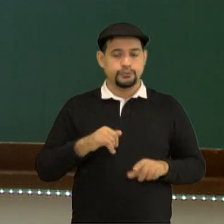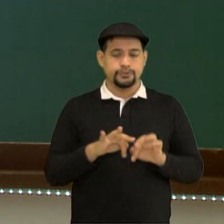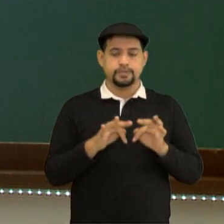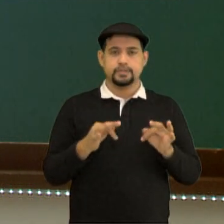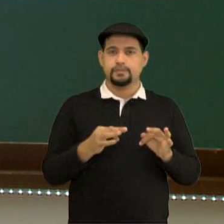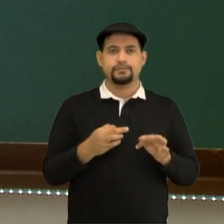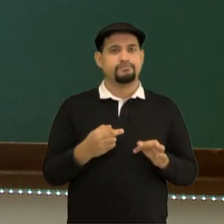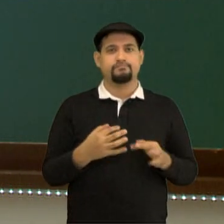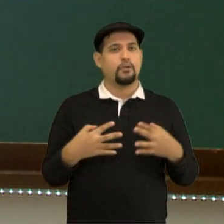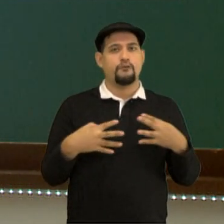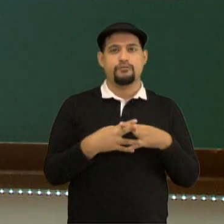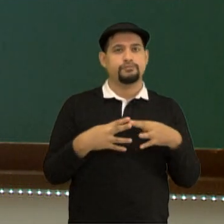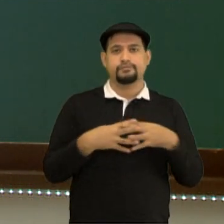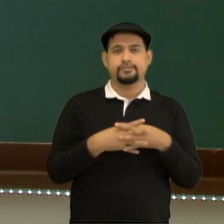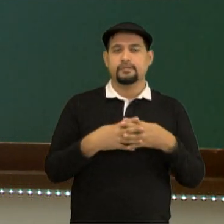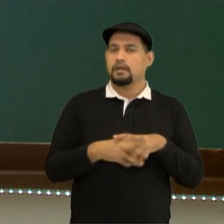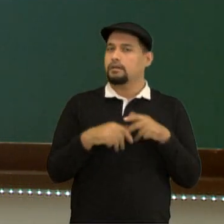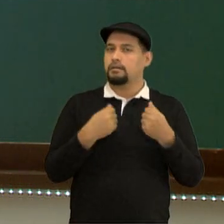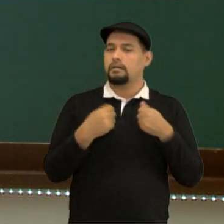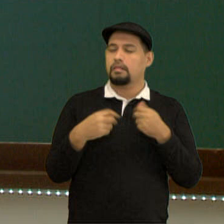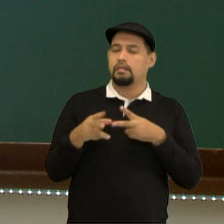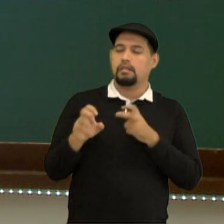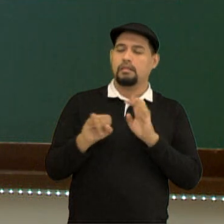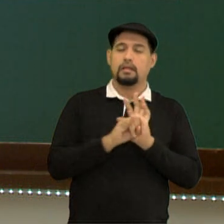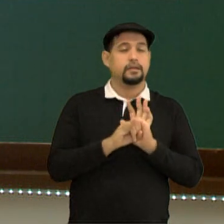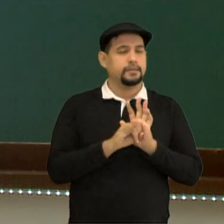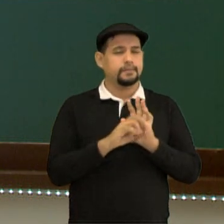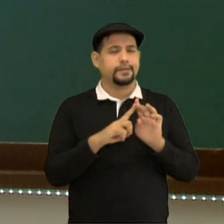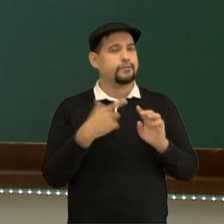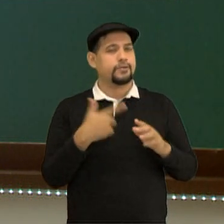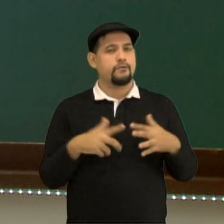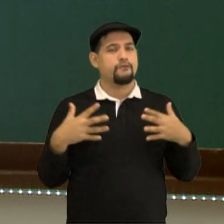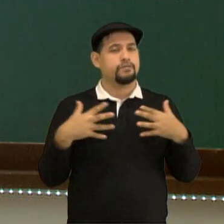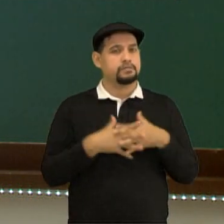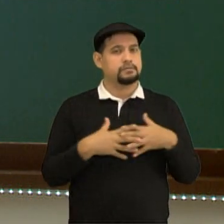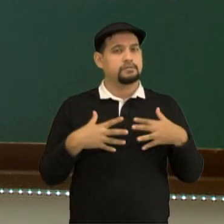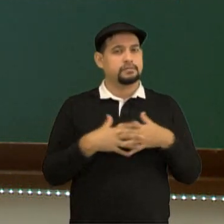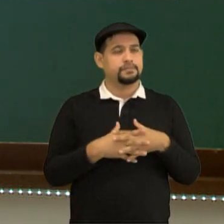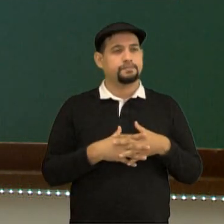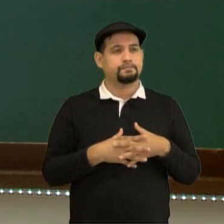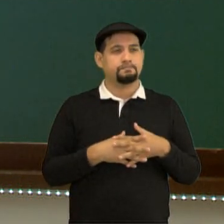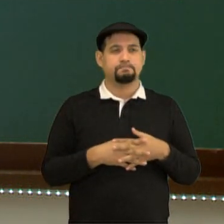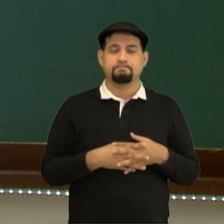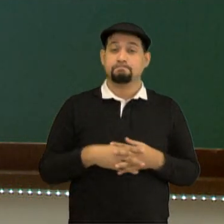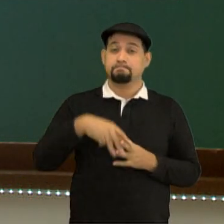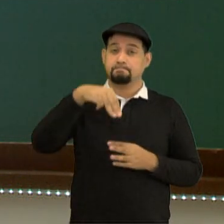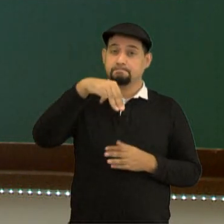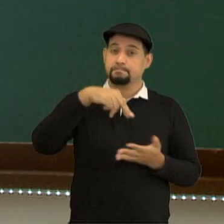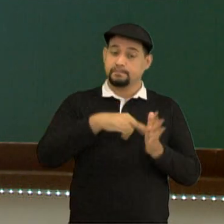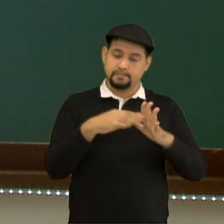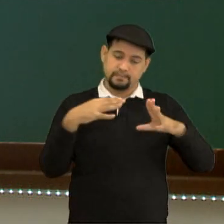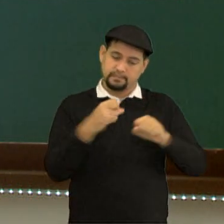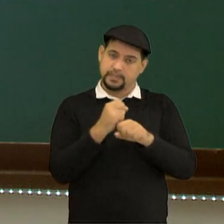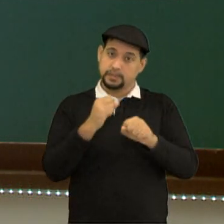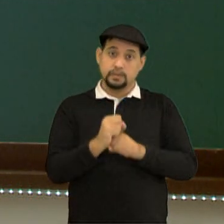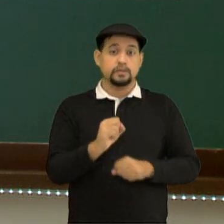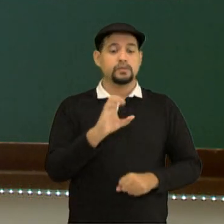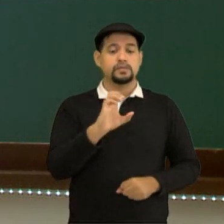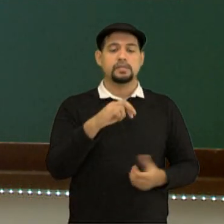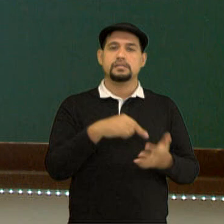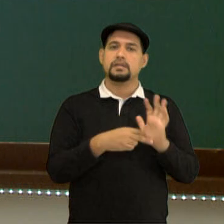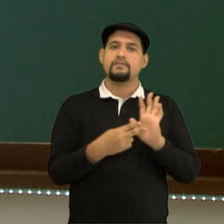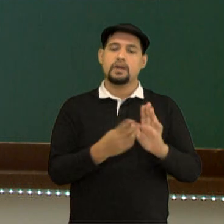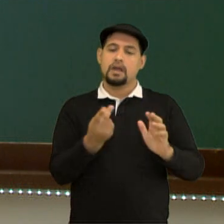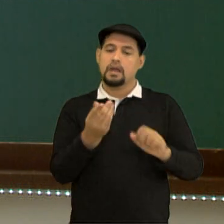para confundir, então a gente tem que identificar bem para não acontecer essa confusão. O M é o montante, o C é o capital,